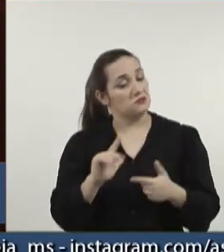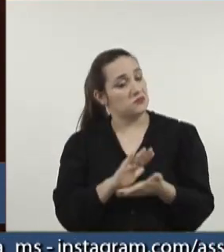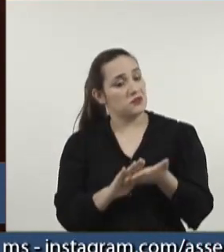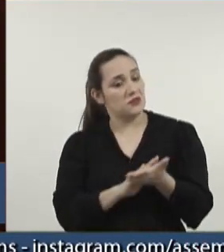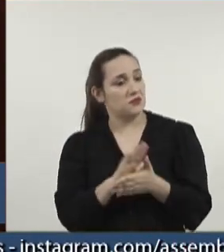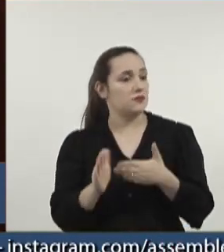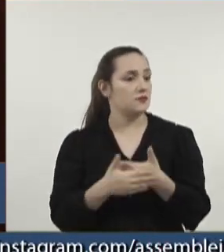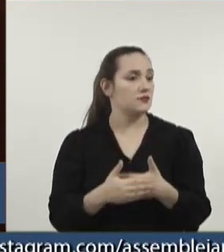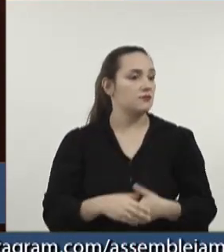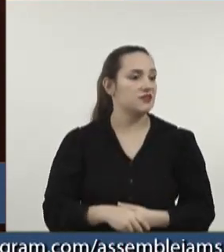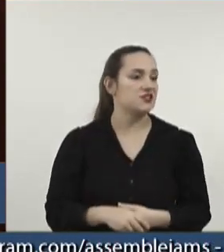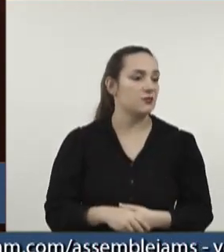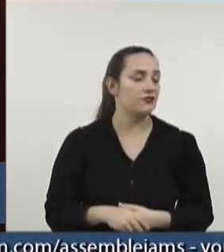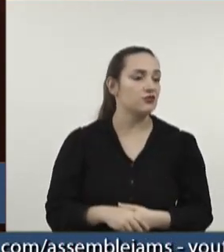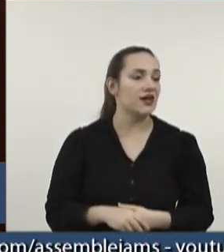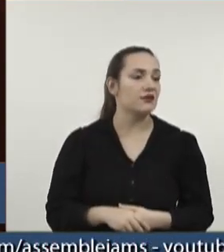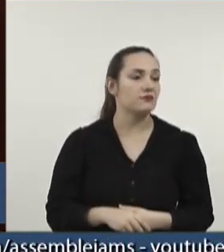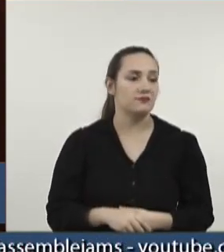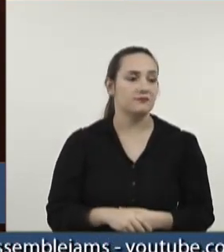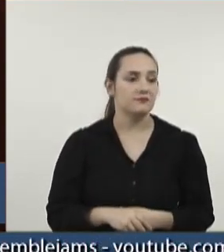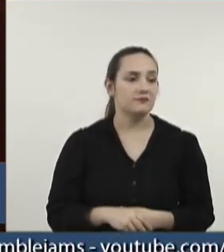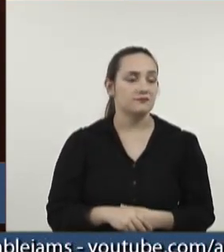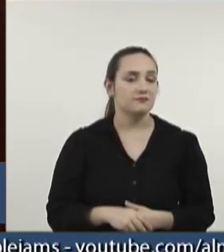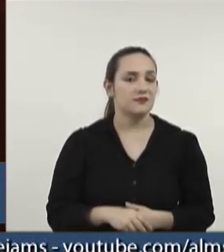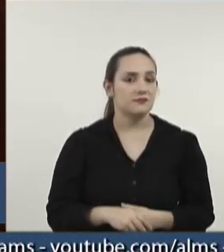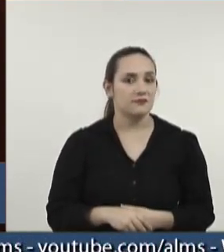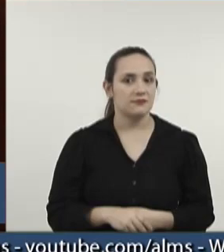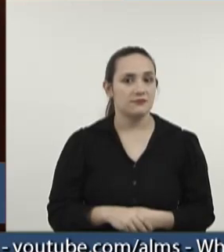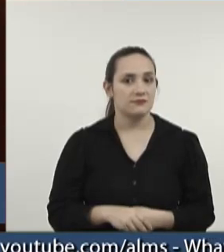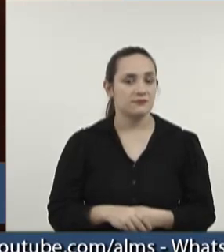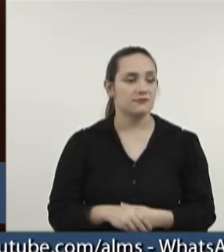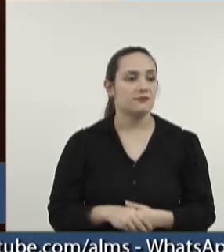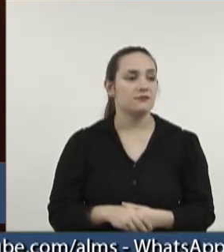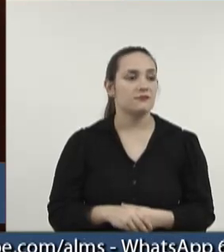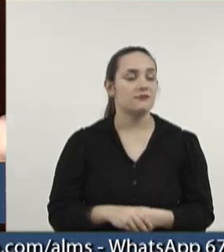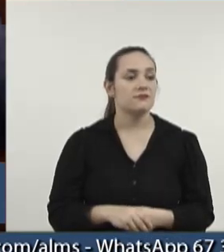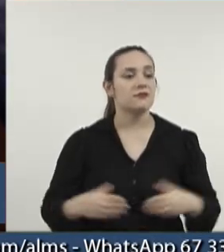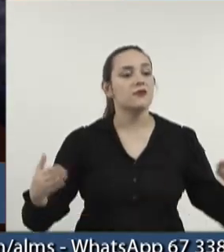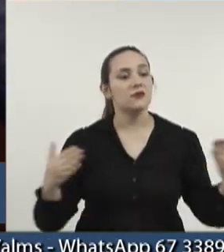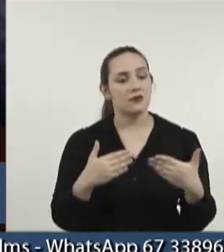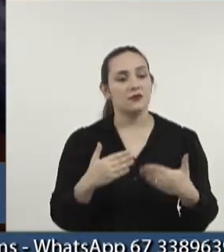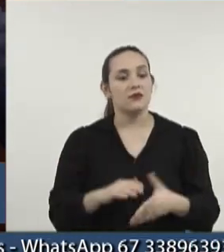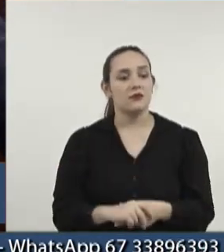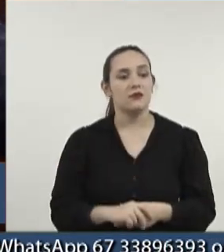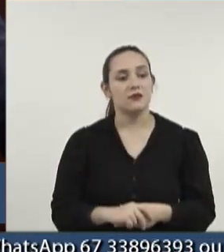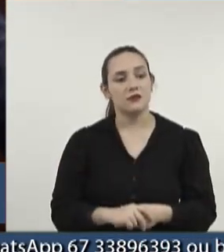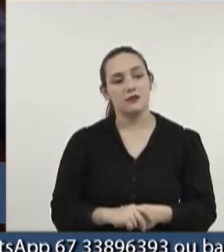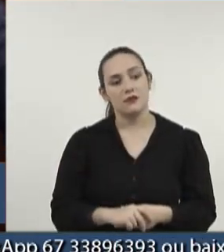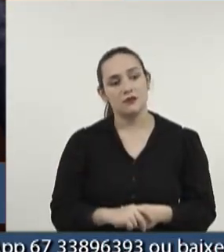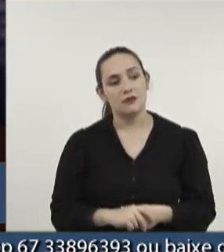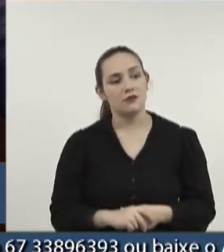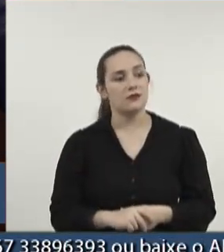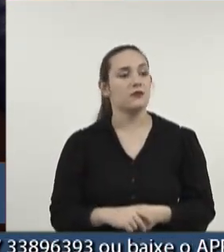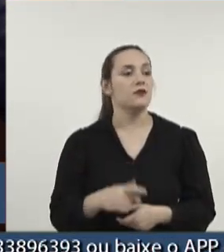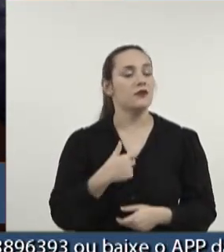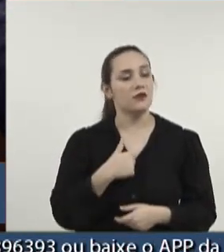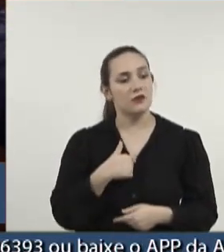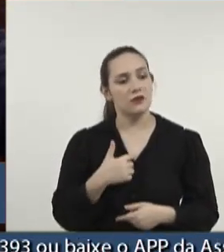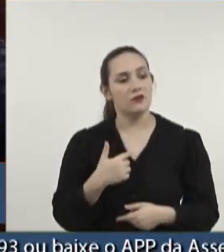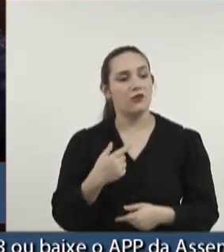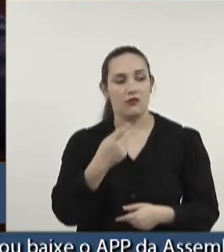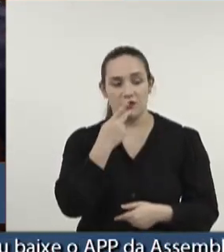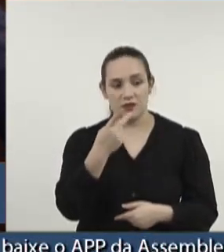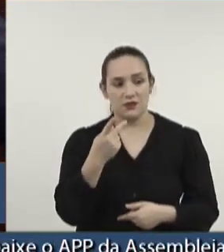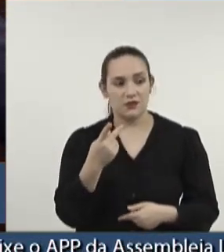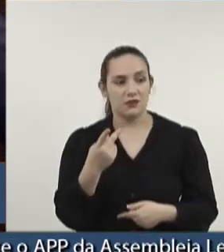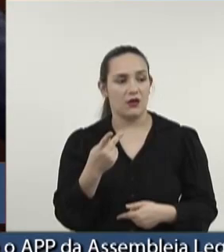me voluntarizo e me disponibilizo a entregar